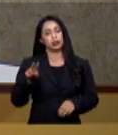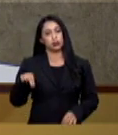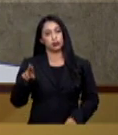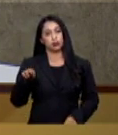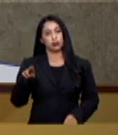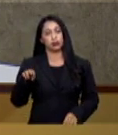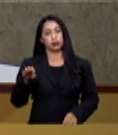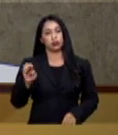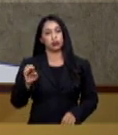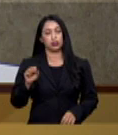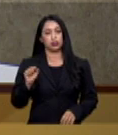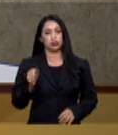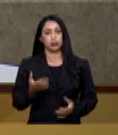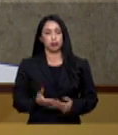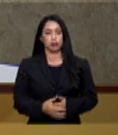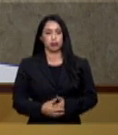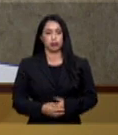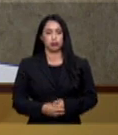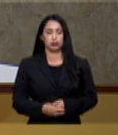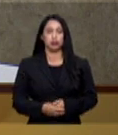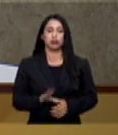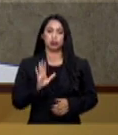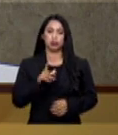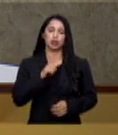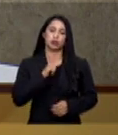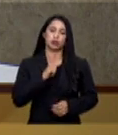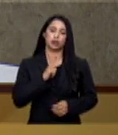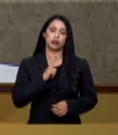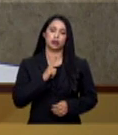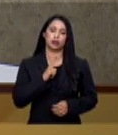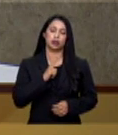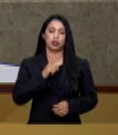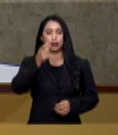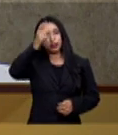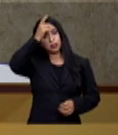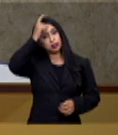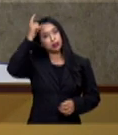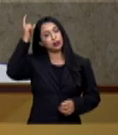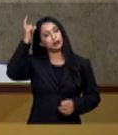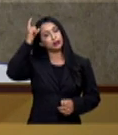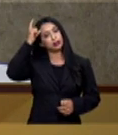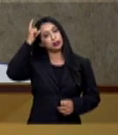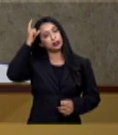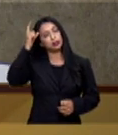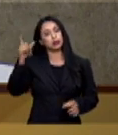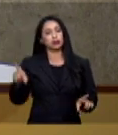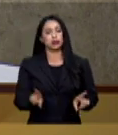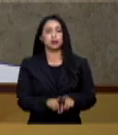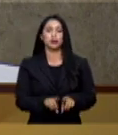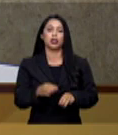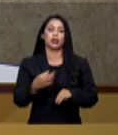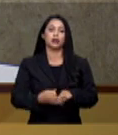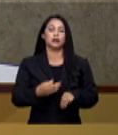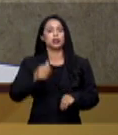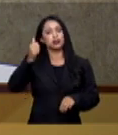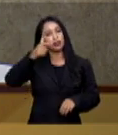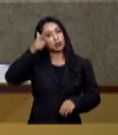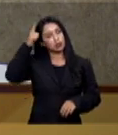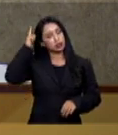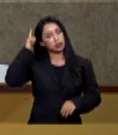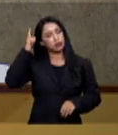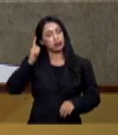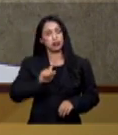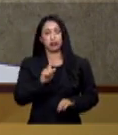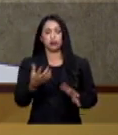Vencidos na declaração de constitucionalidade, já constava aqui o ministro Ricardo Lewandowski e o ministro Alexandre Moraes, que não conhecia e